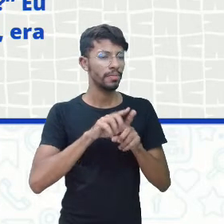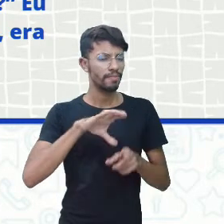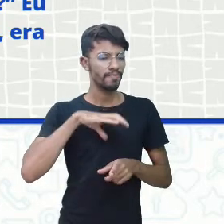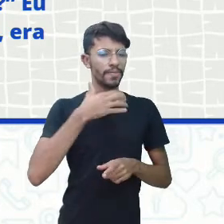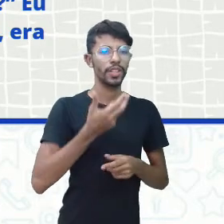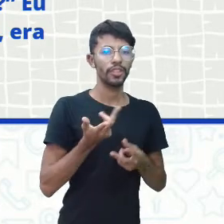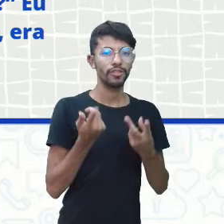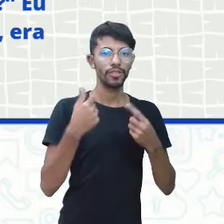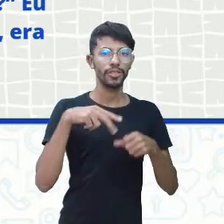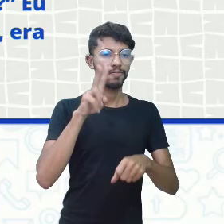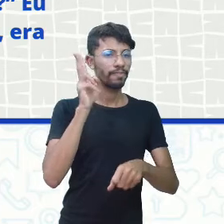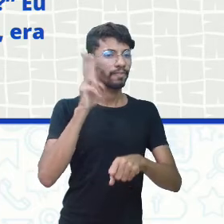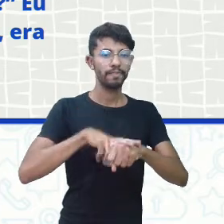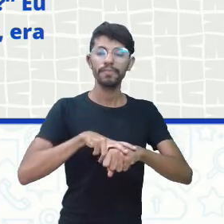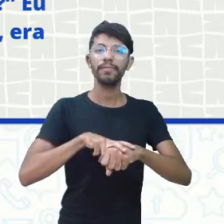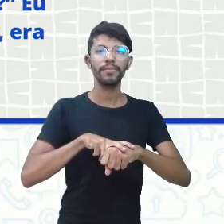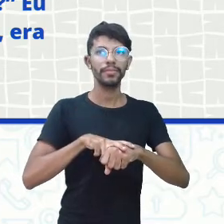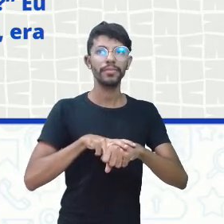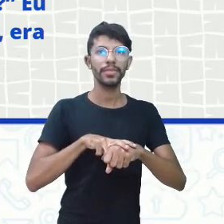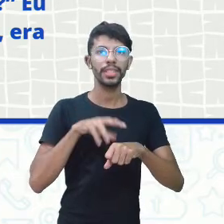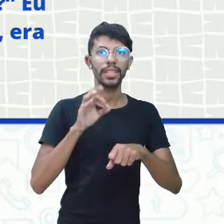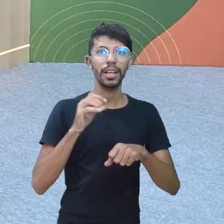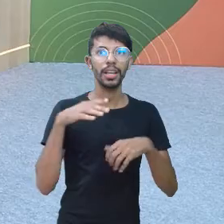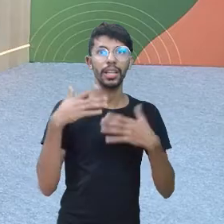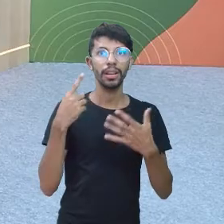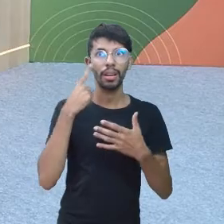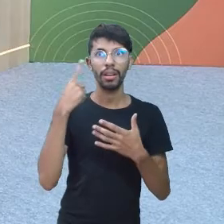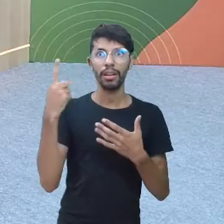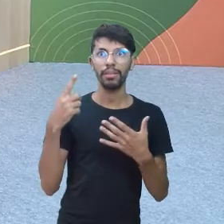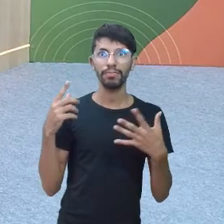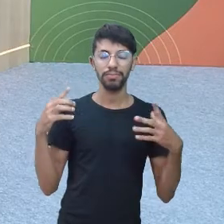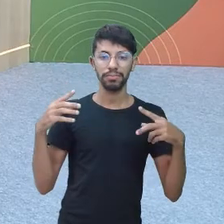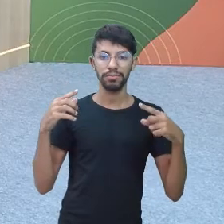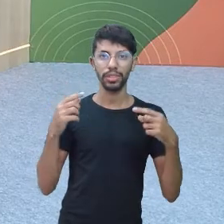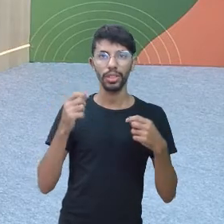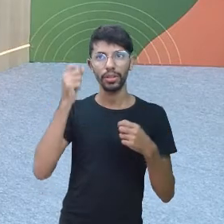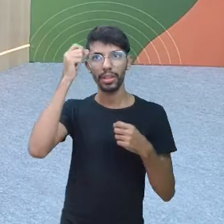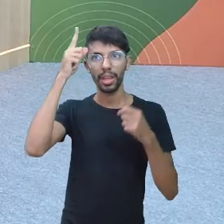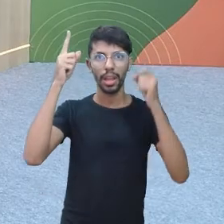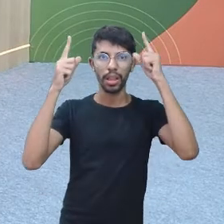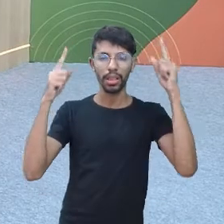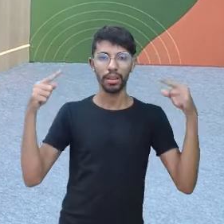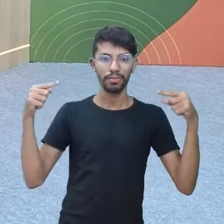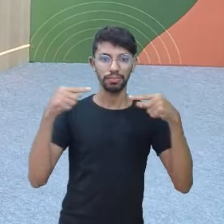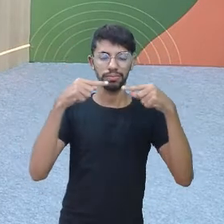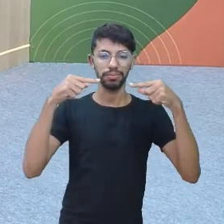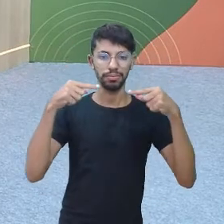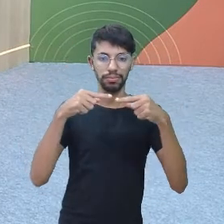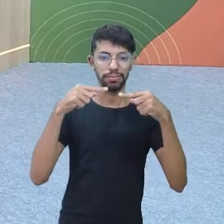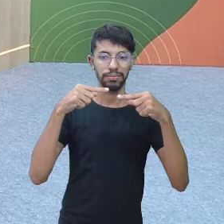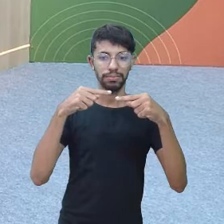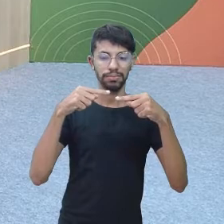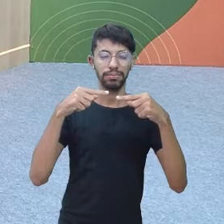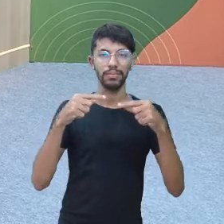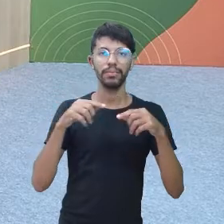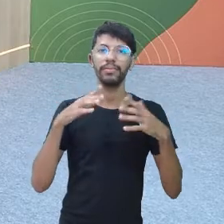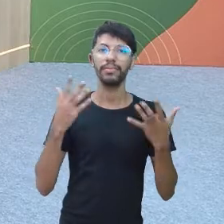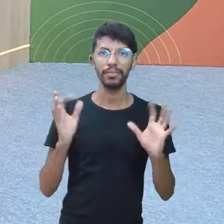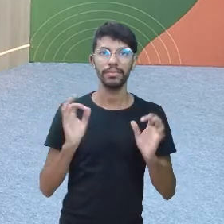tempo. Veja que paradoxo. Paradoxo é quando a gente tem duas ideias aí extremamente contrastantes que não poderiam existir, mas